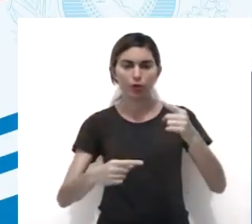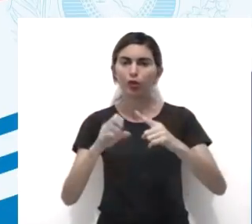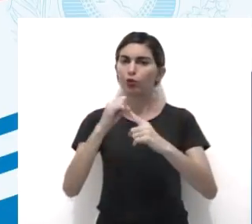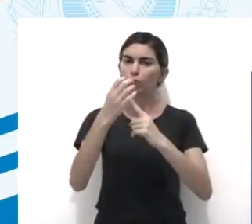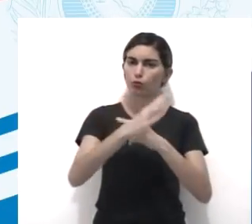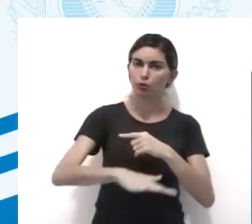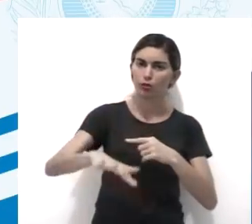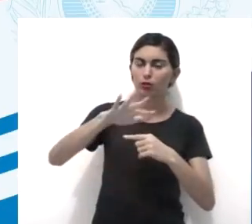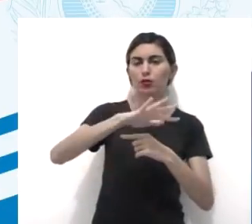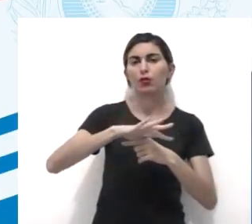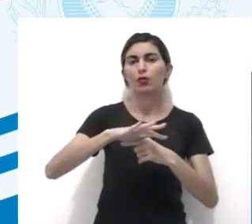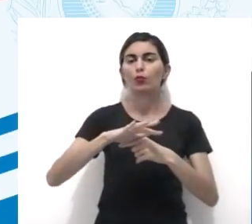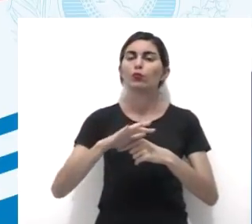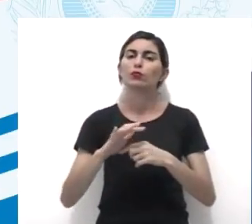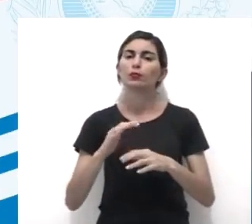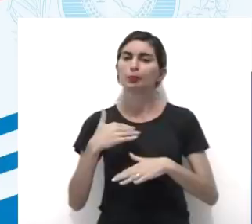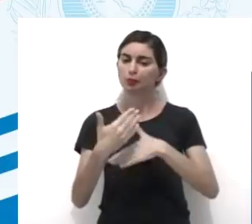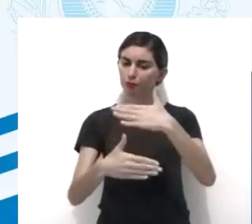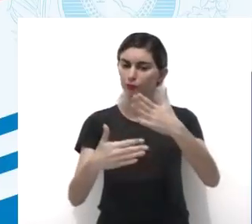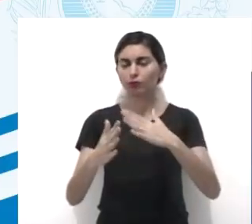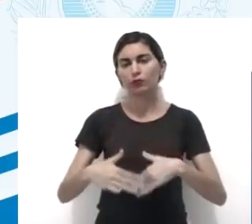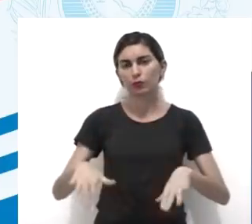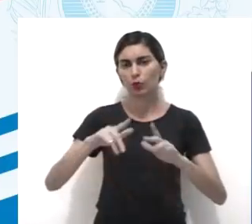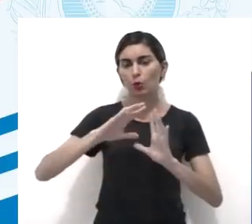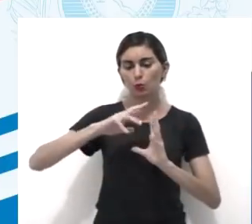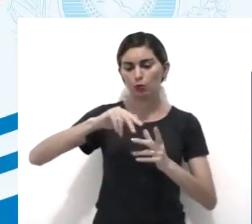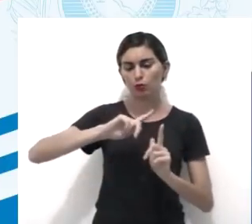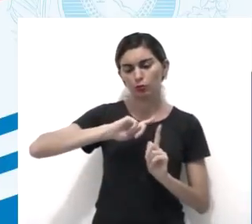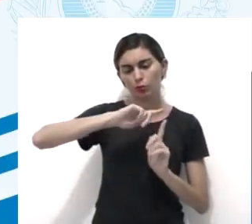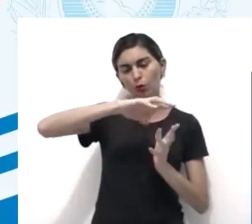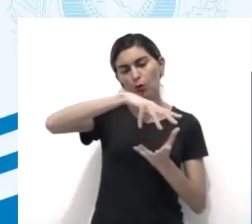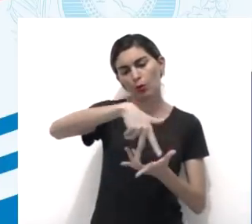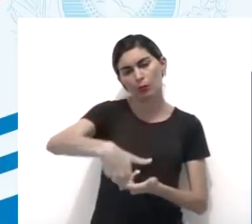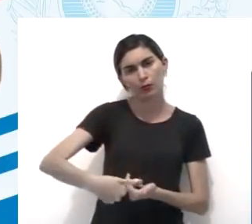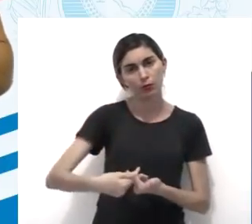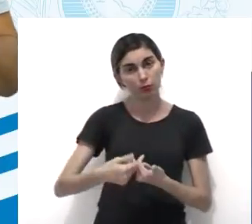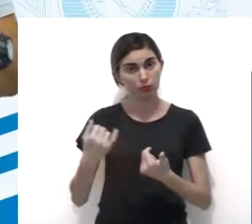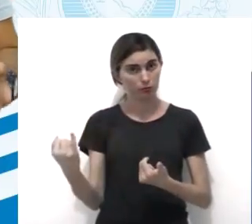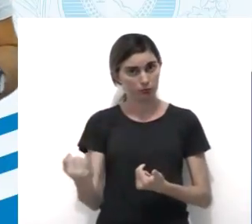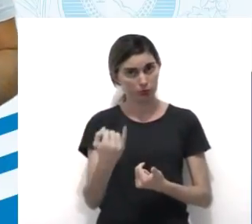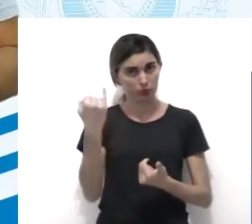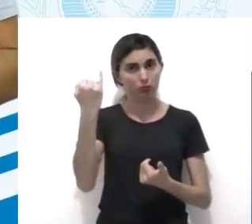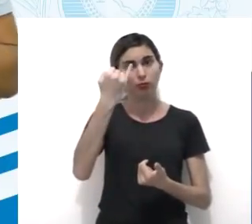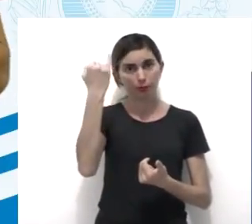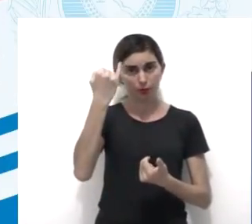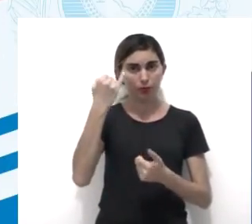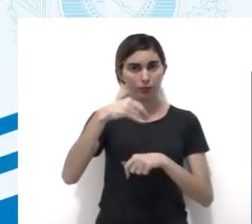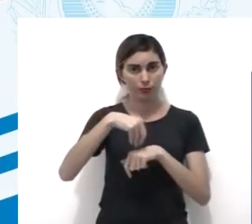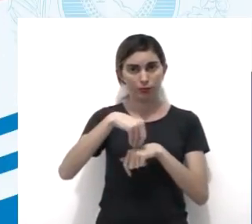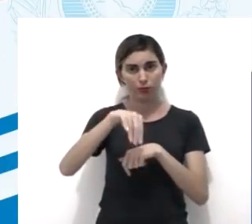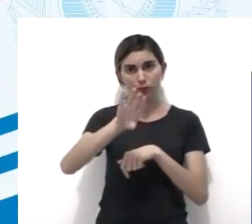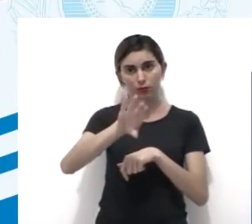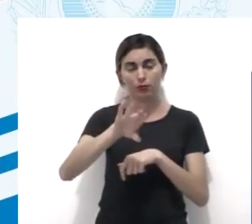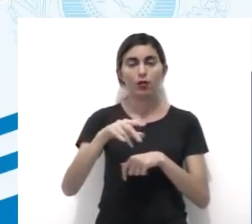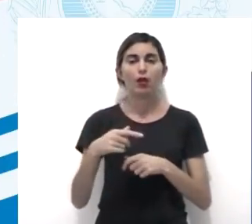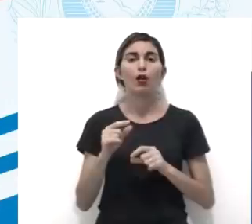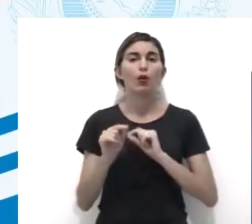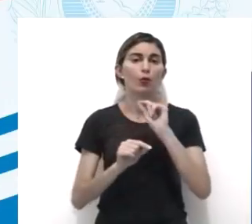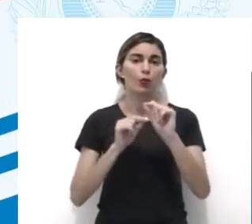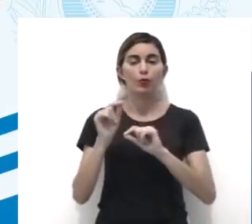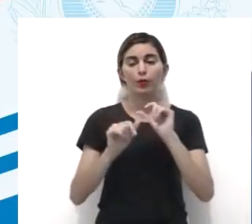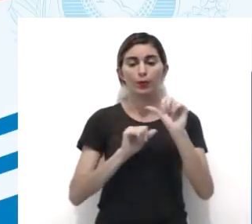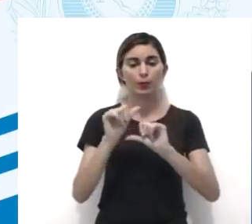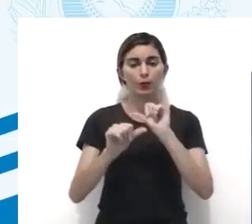políticos, sociais, que se dão em torno desse mundo globalizado. É importante a gente destacar que isso